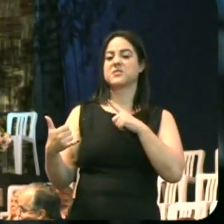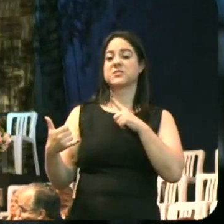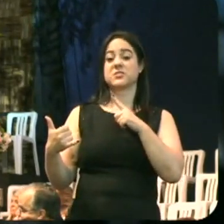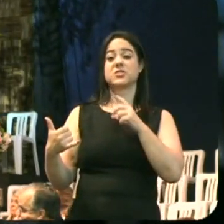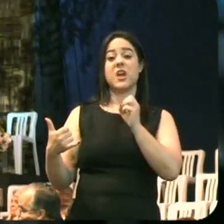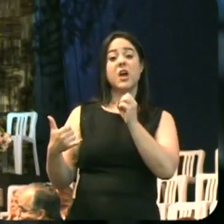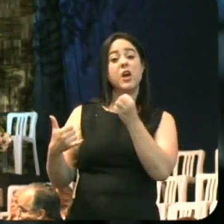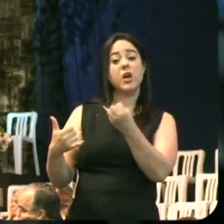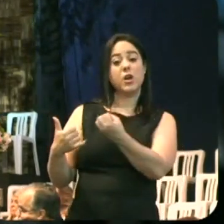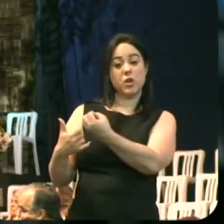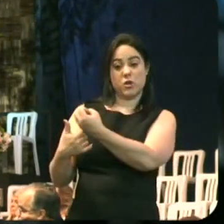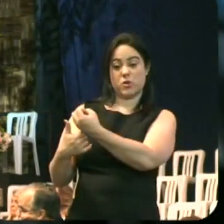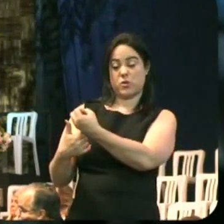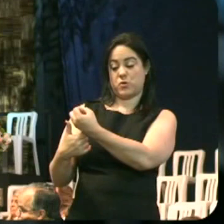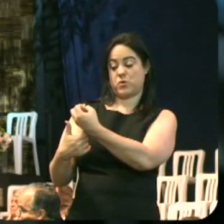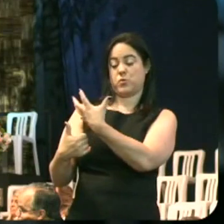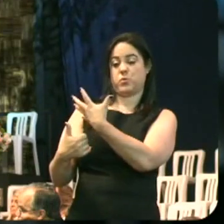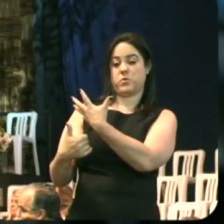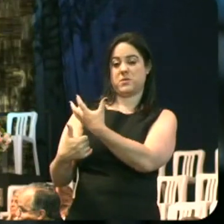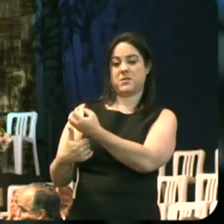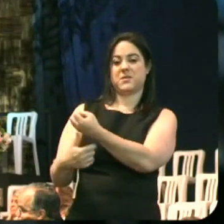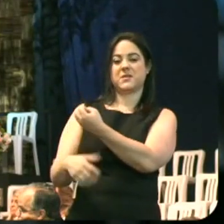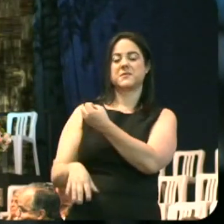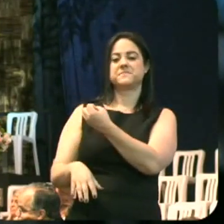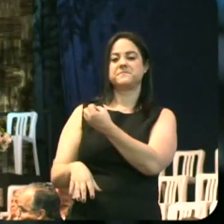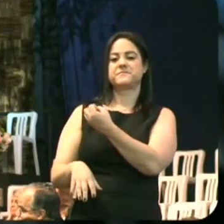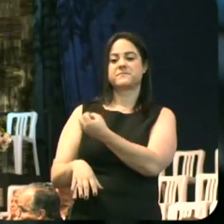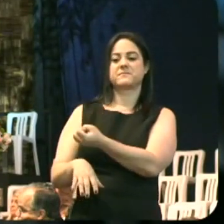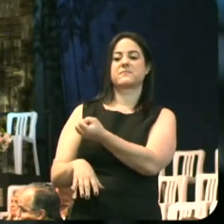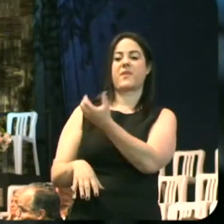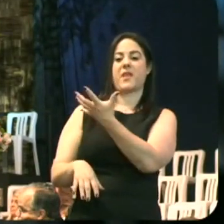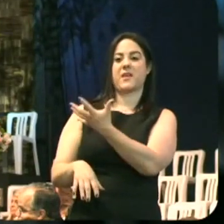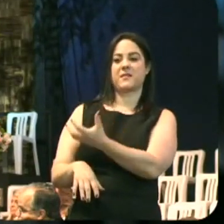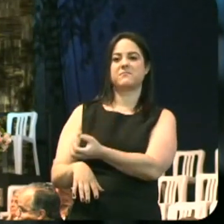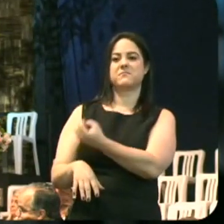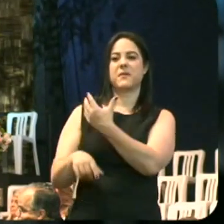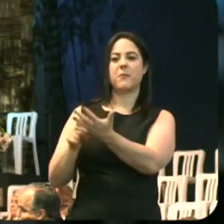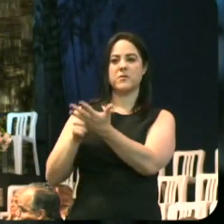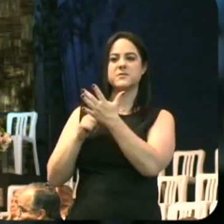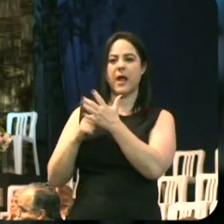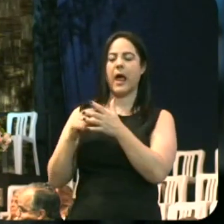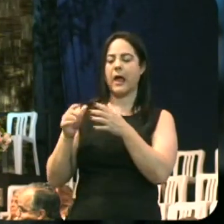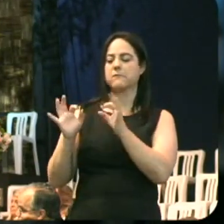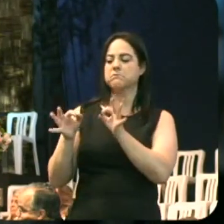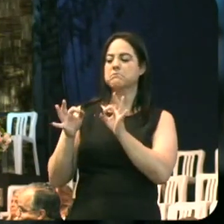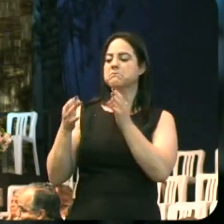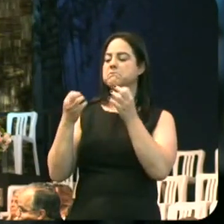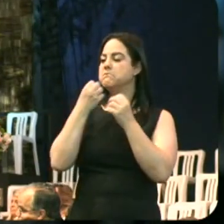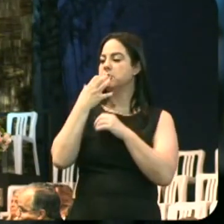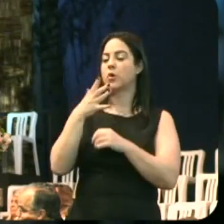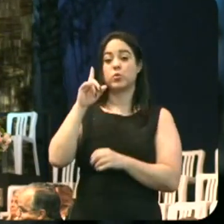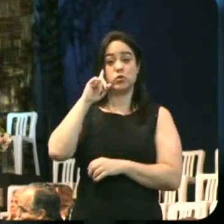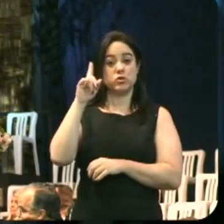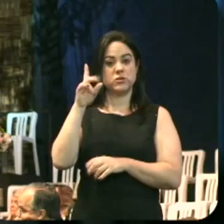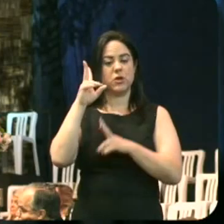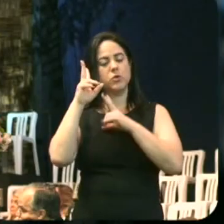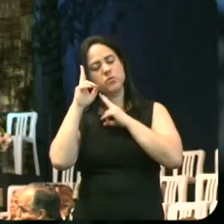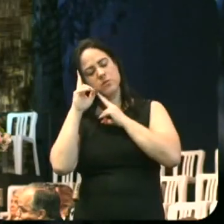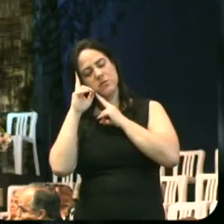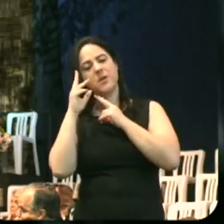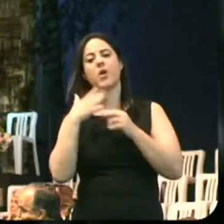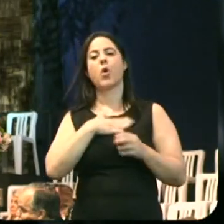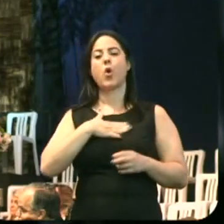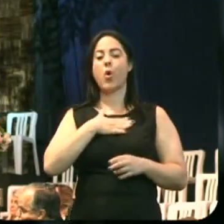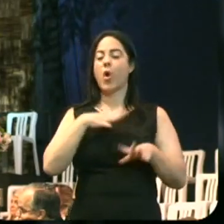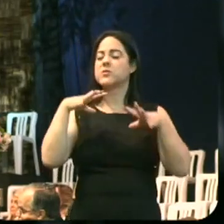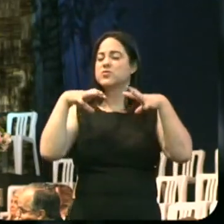LED, que ficava piscando para dizer que ele estava funcionando, E um dia eu estava dormindo, e eu gosto de dormir